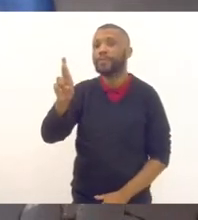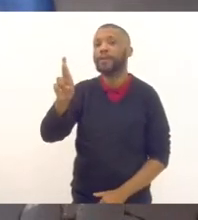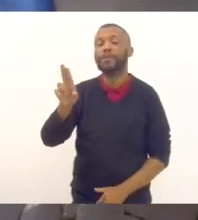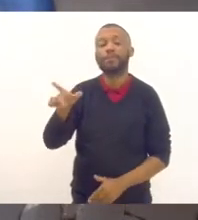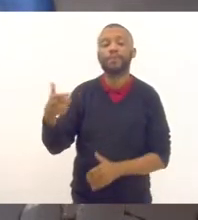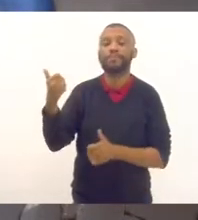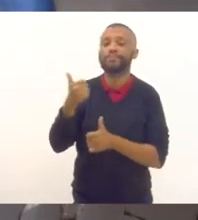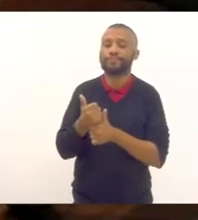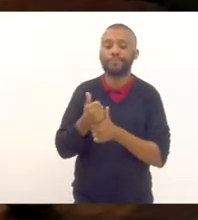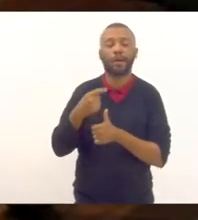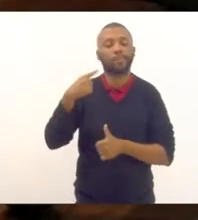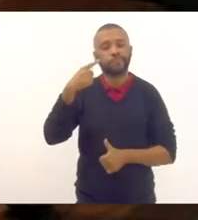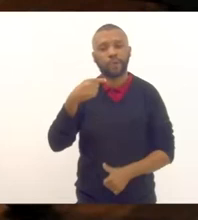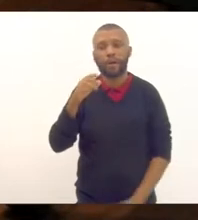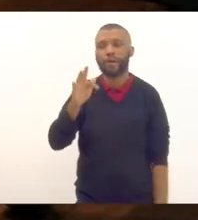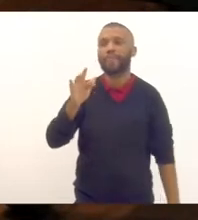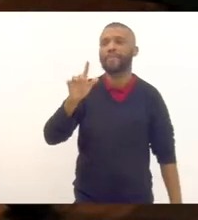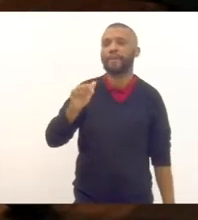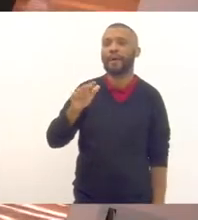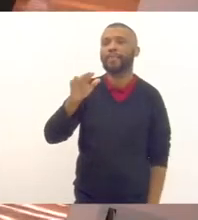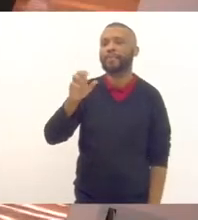doutor Paulo Bachur.